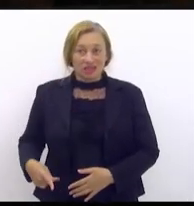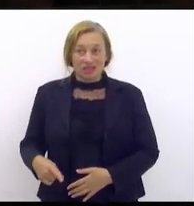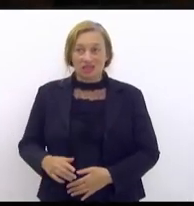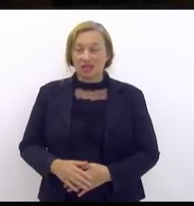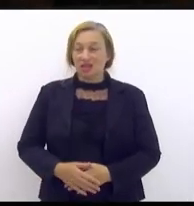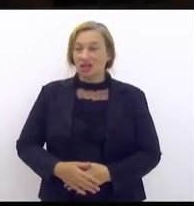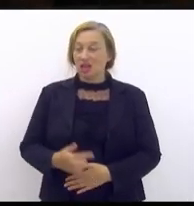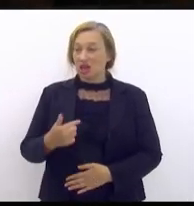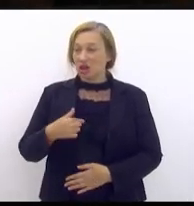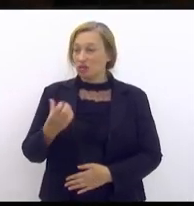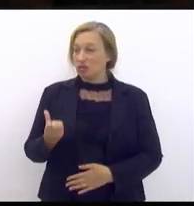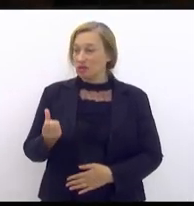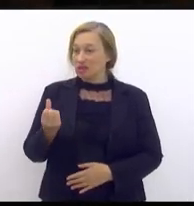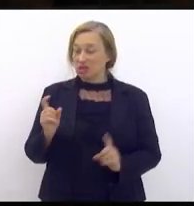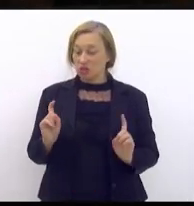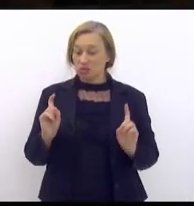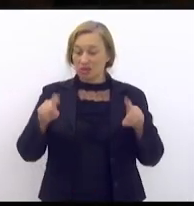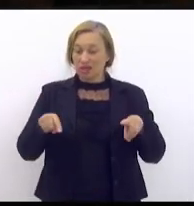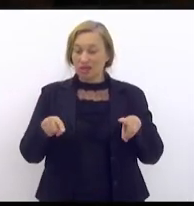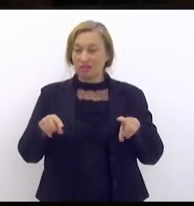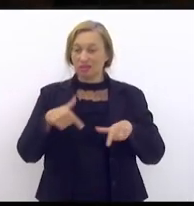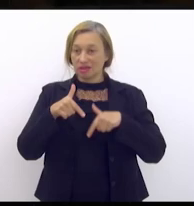meu 6º mandato.